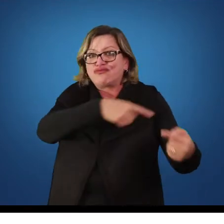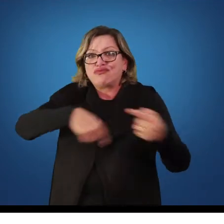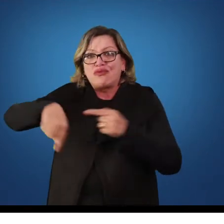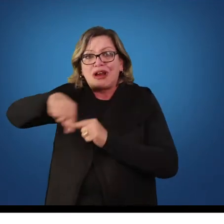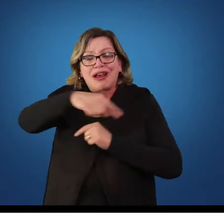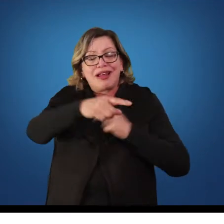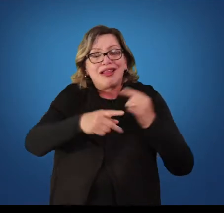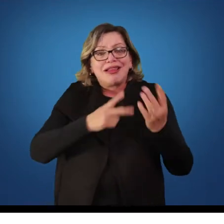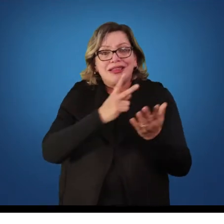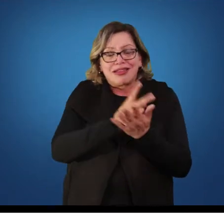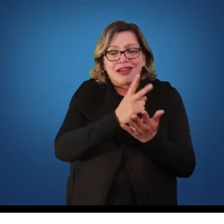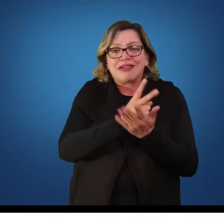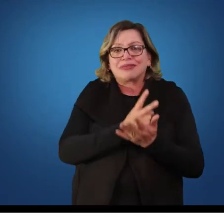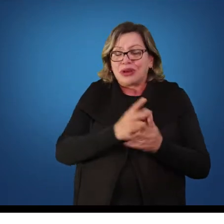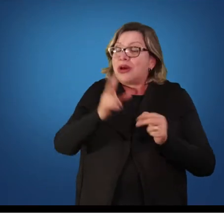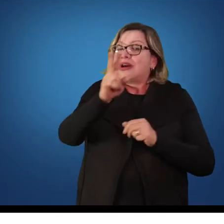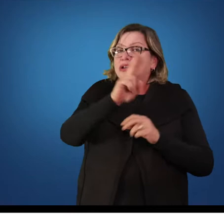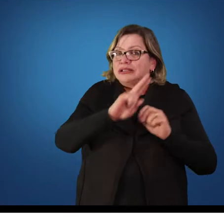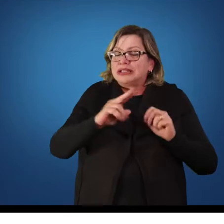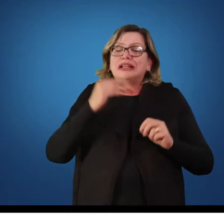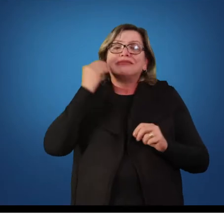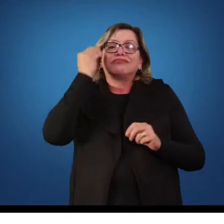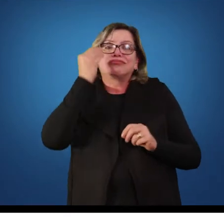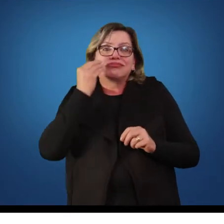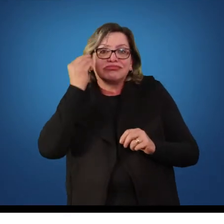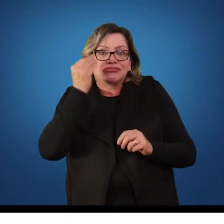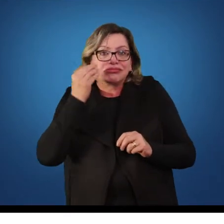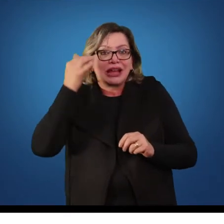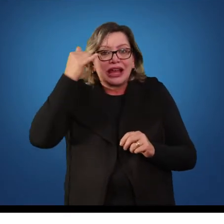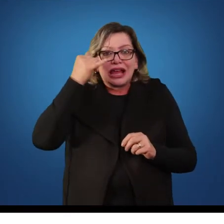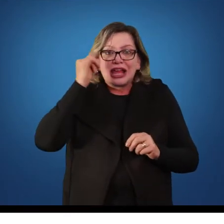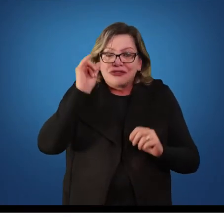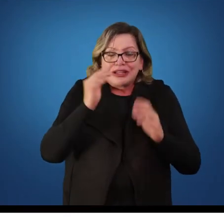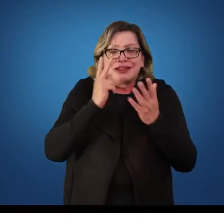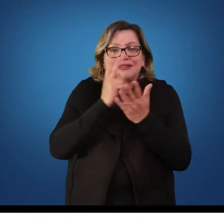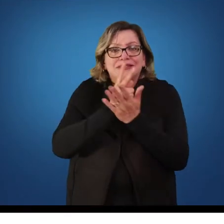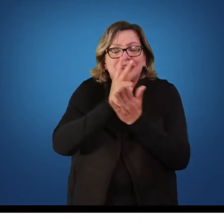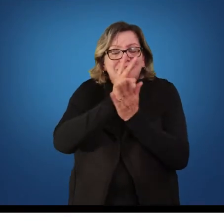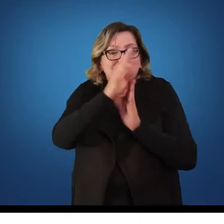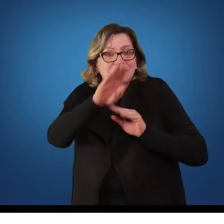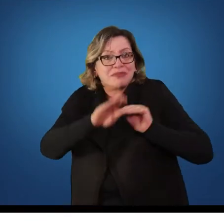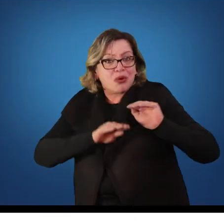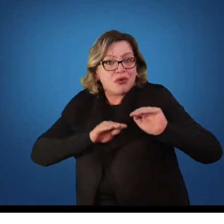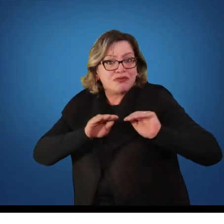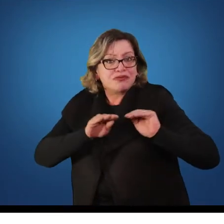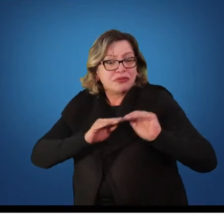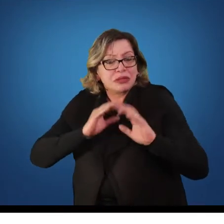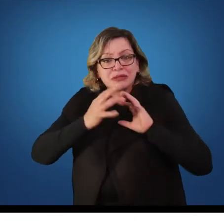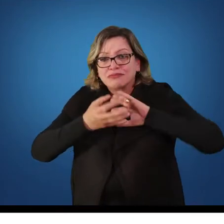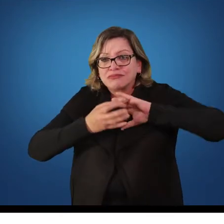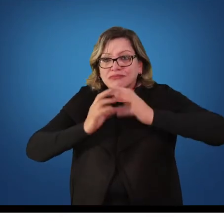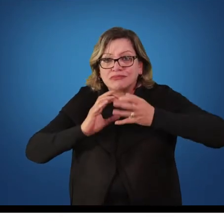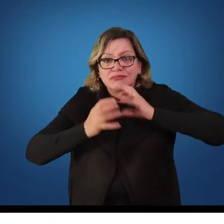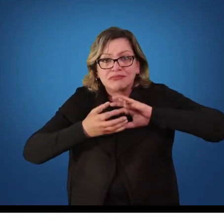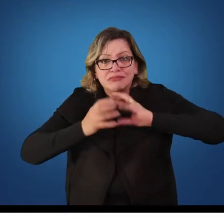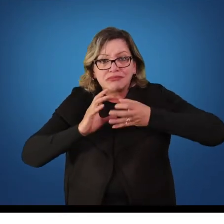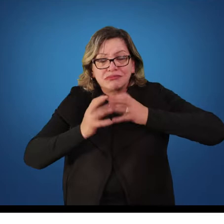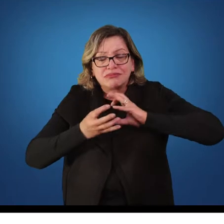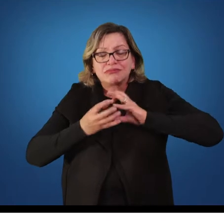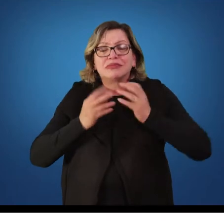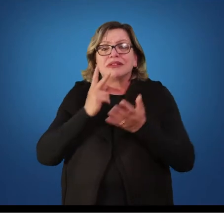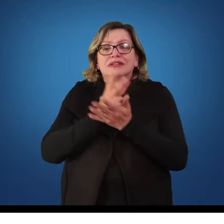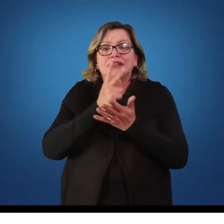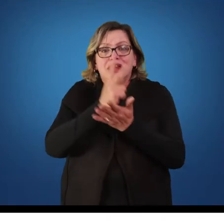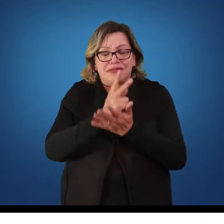toda deslocamento certo e tem um cara também pedir em todo o movimento que em toda extensão da quadra o seu movimento